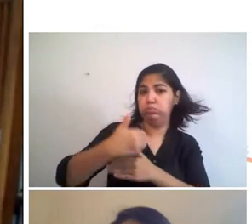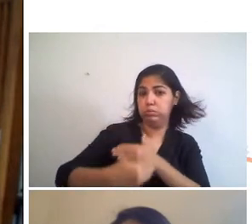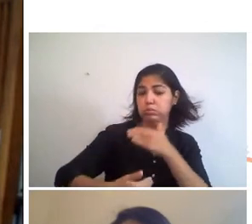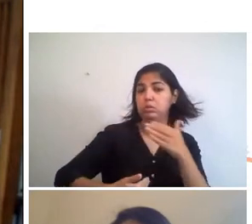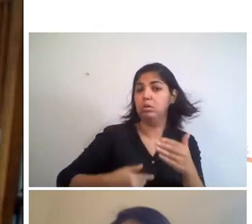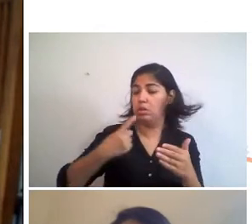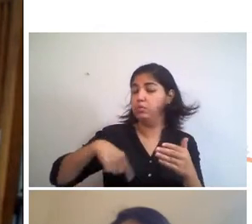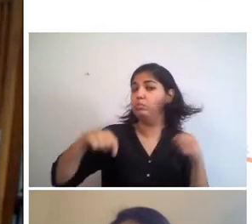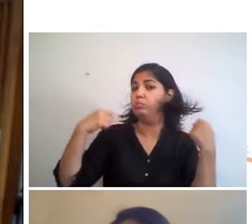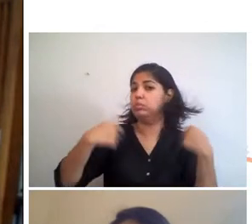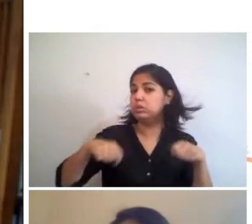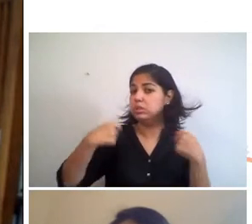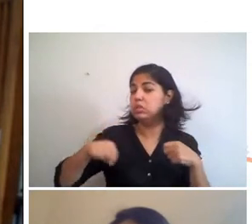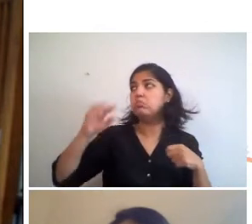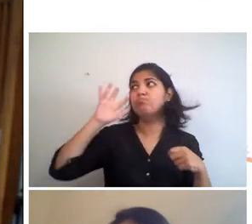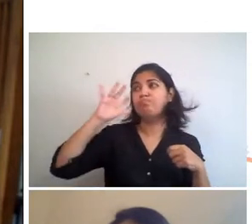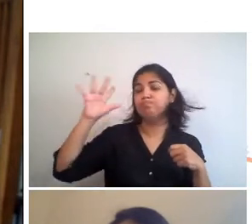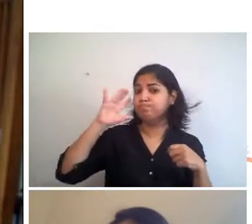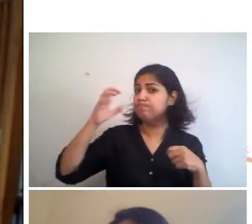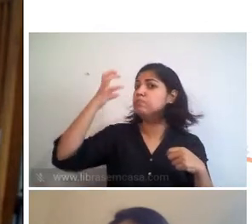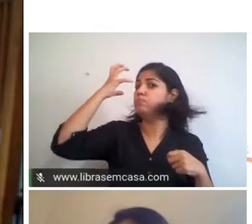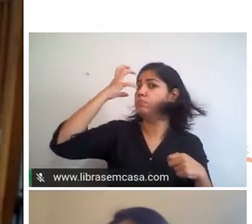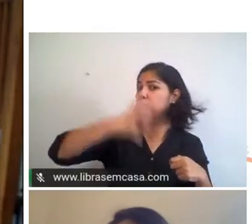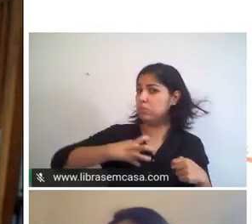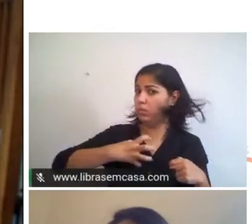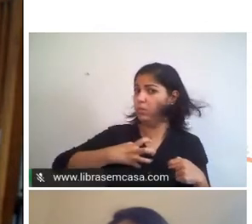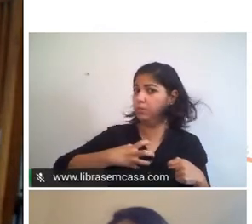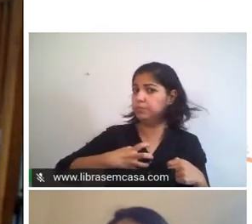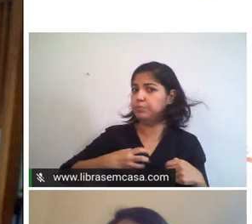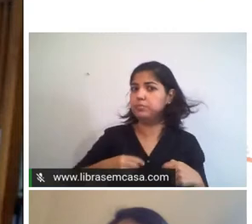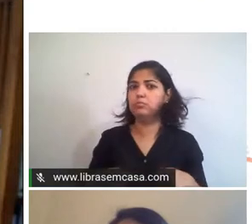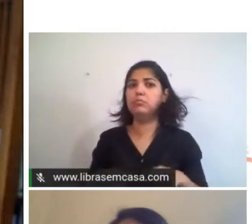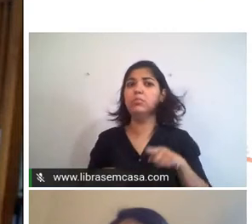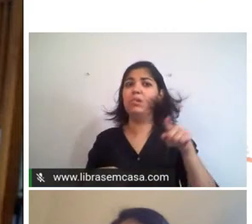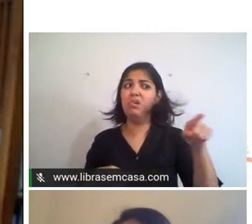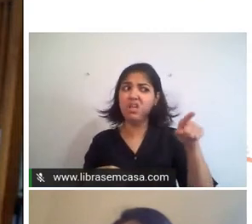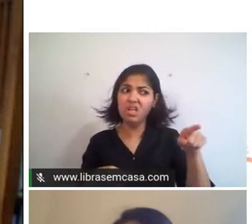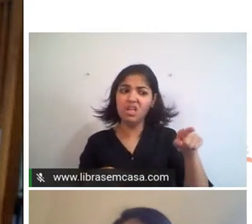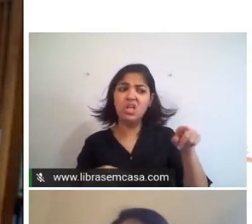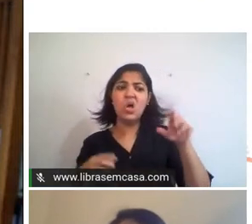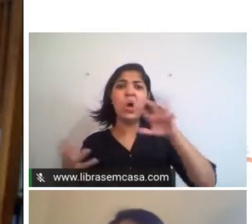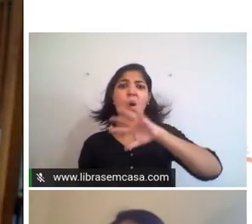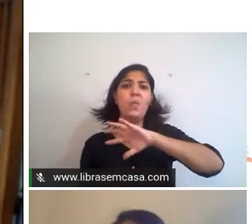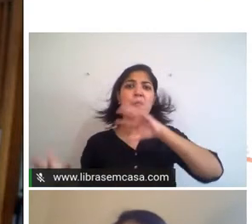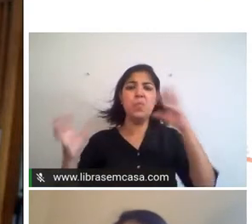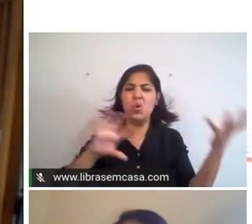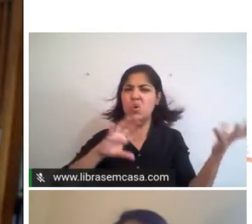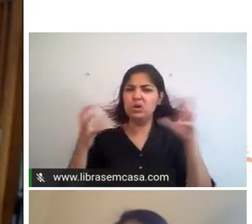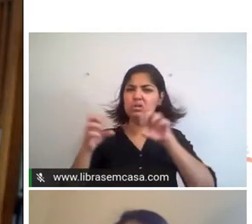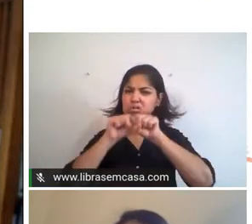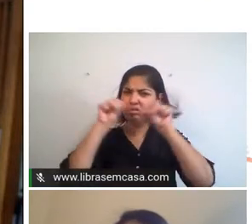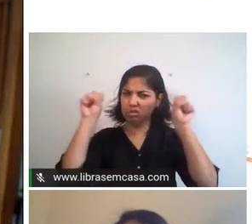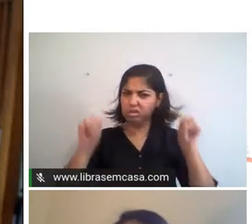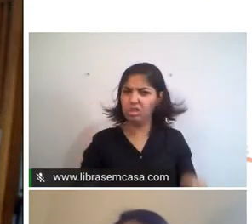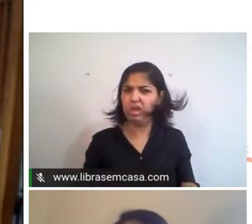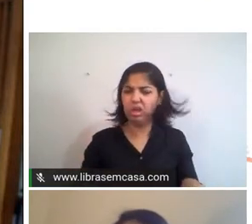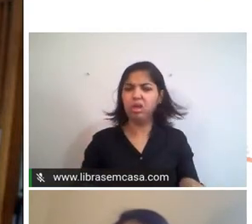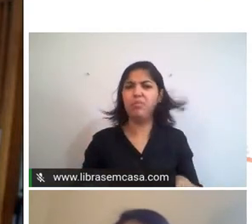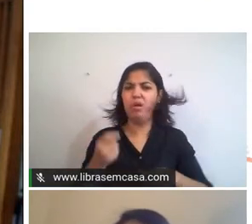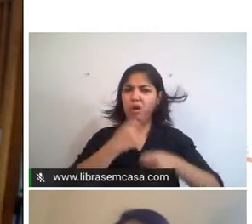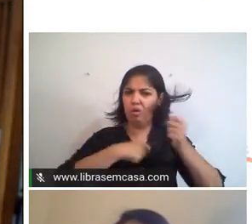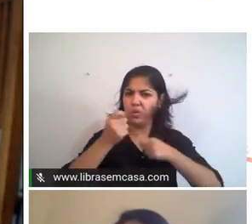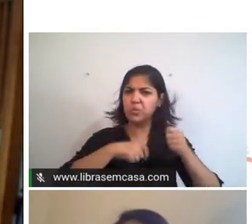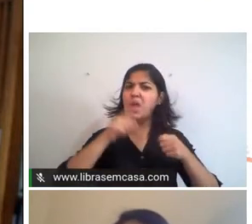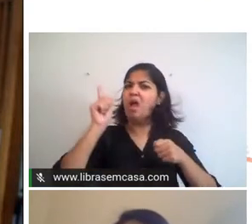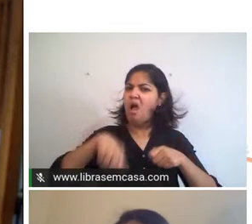começar a pensar nisso seriamente. Então, essa questão da mudança do sistema econômico é absolutamente estratégico